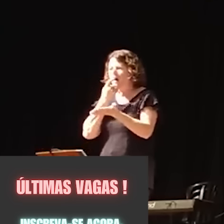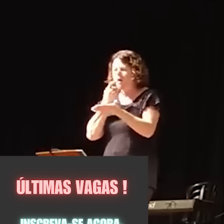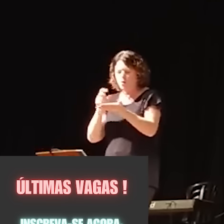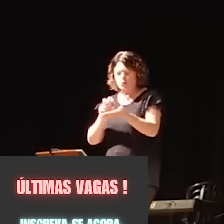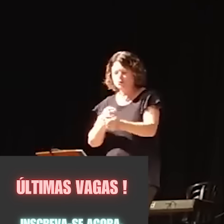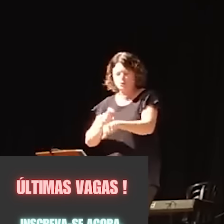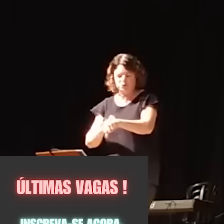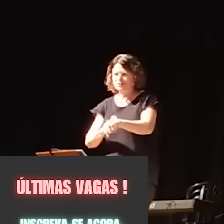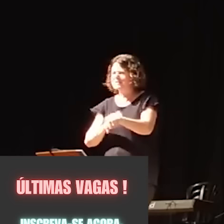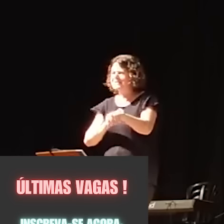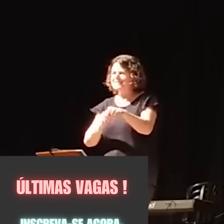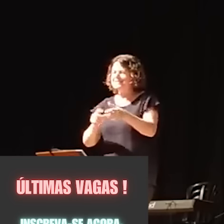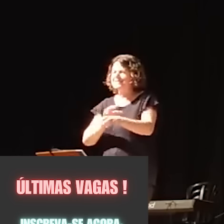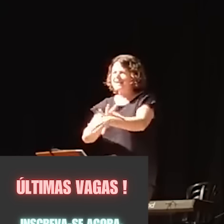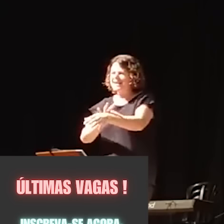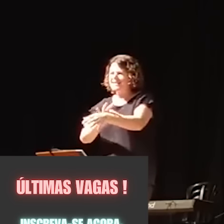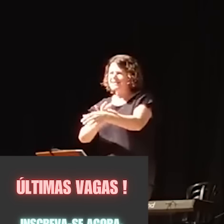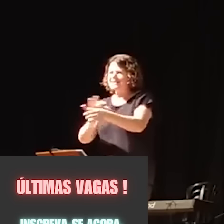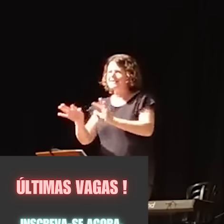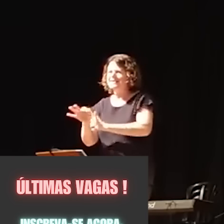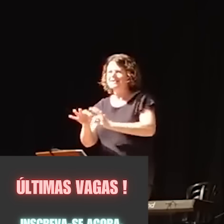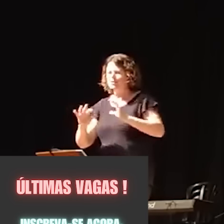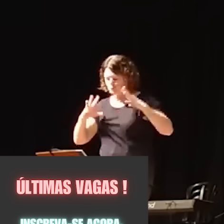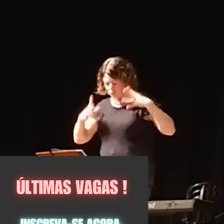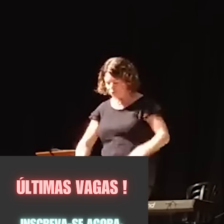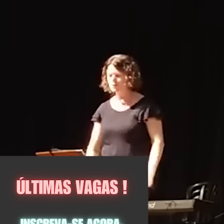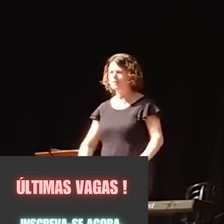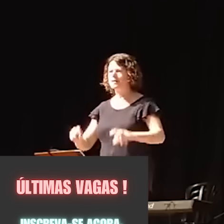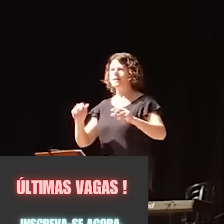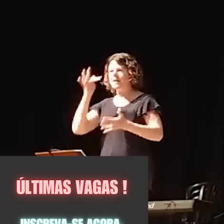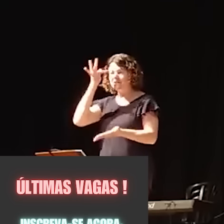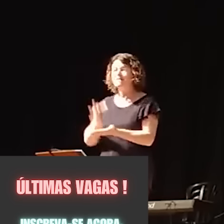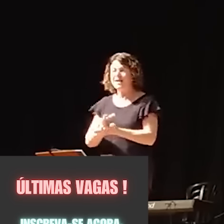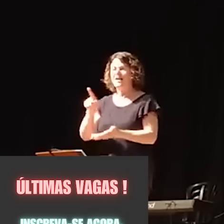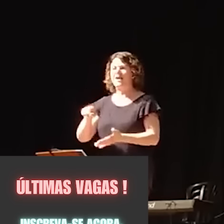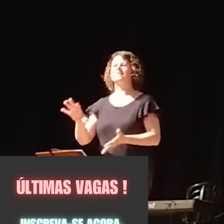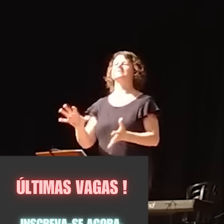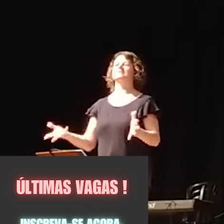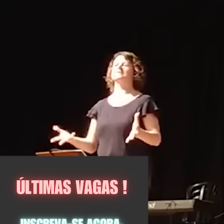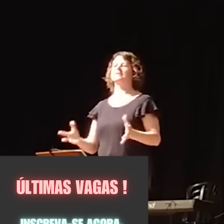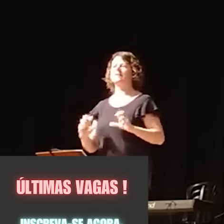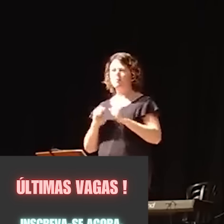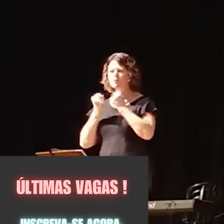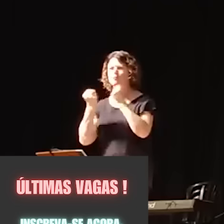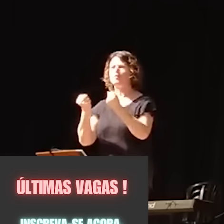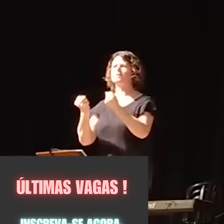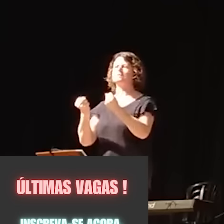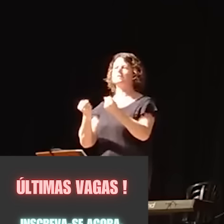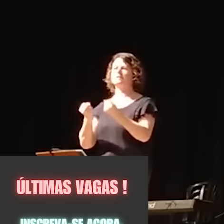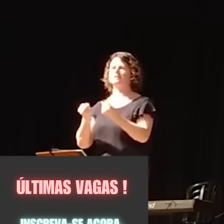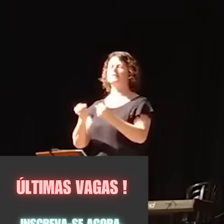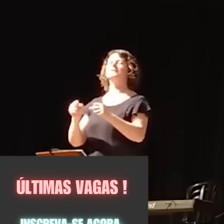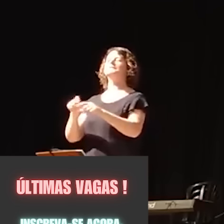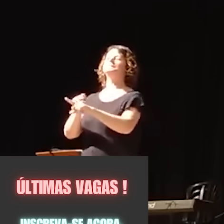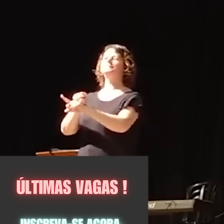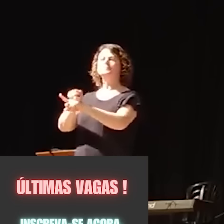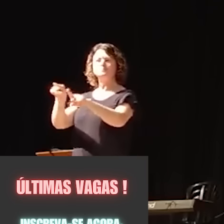ela tem que fazer parte da tua carne do teu músculo é isso que a fé faz quando